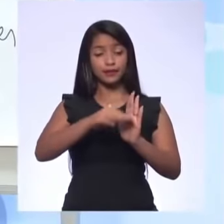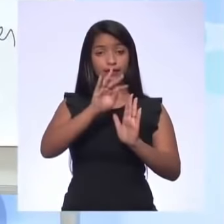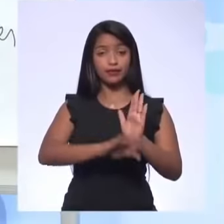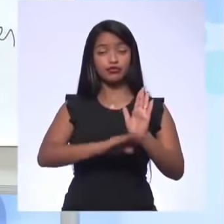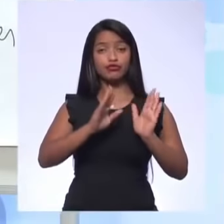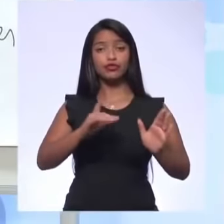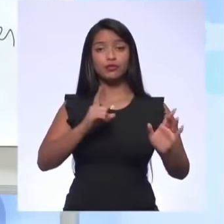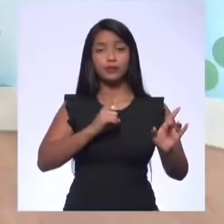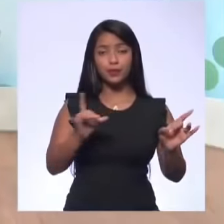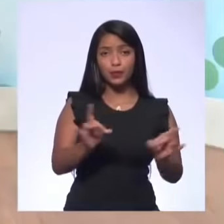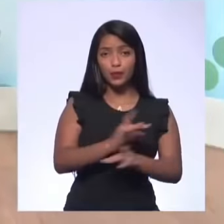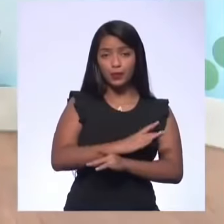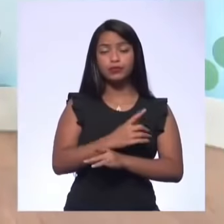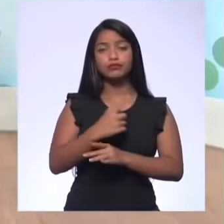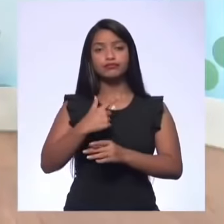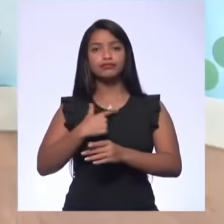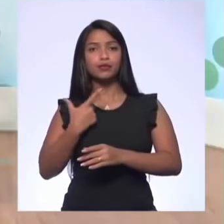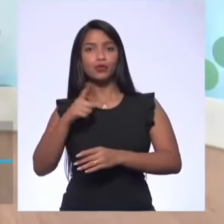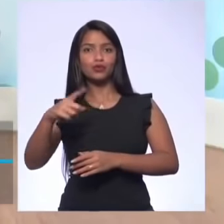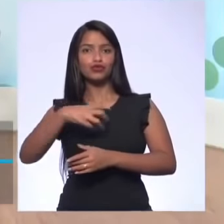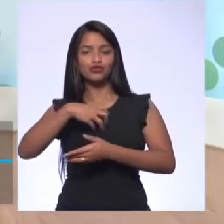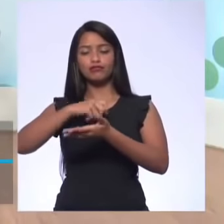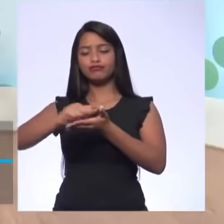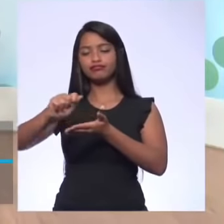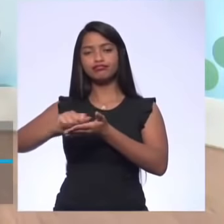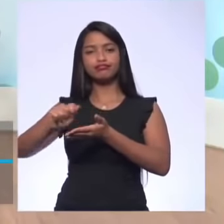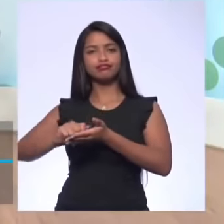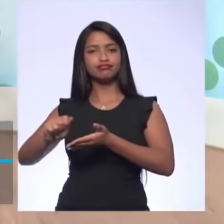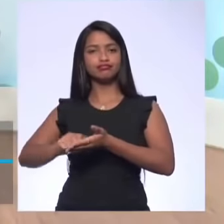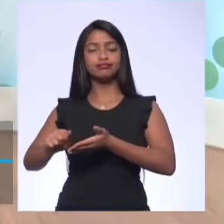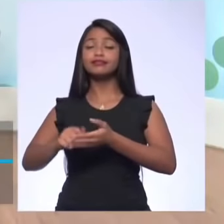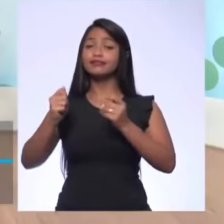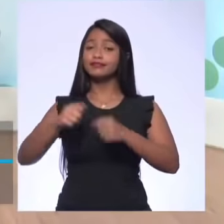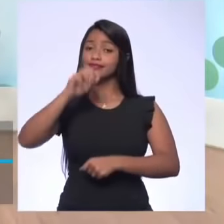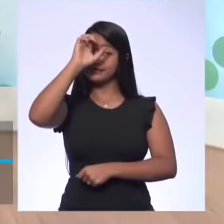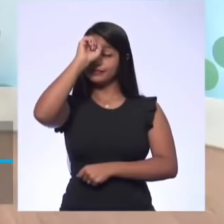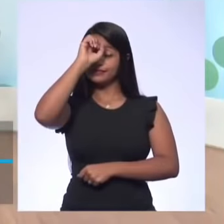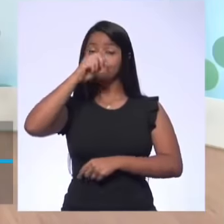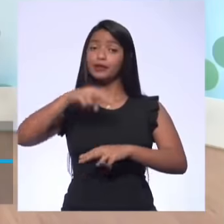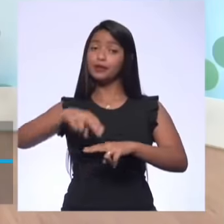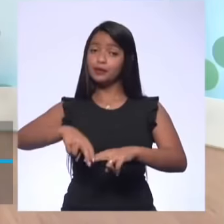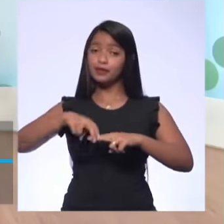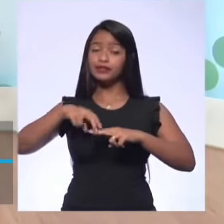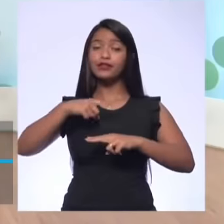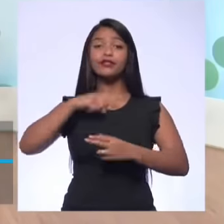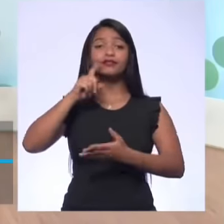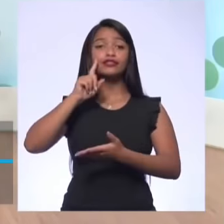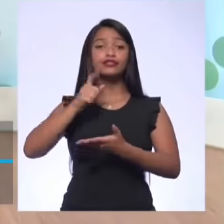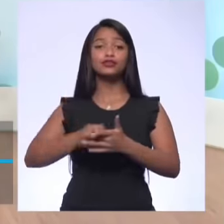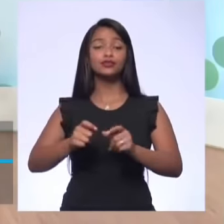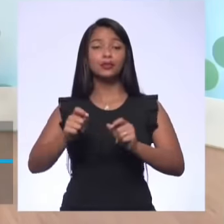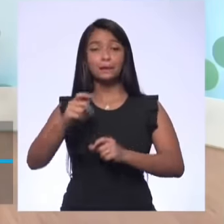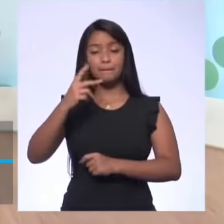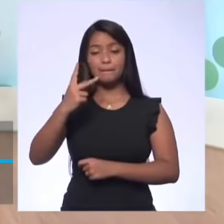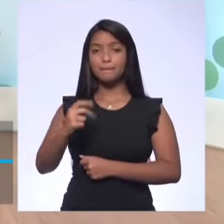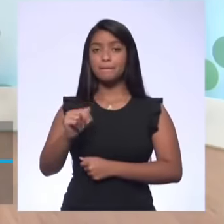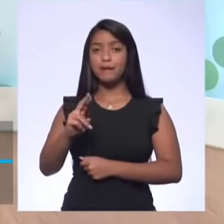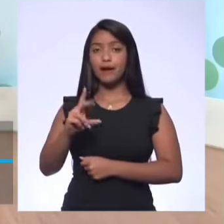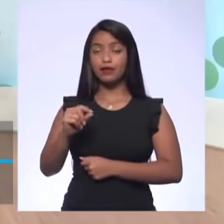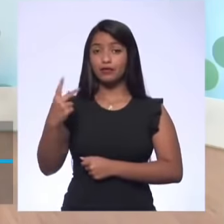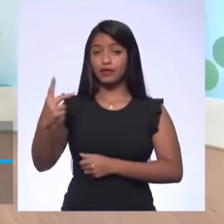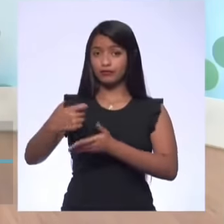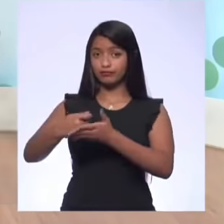texto. É uma forma da gente aprender também. Por isso que eu resolvi mostrar a lição do Paulo, para mostrar que vocês são capazes. Pode pôr na